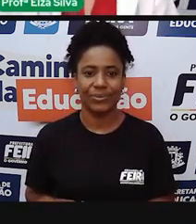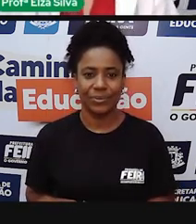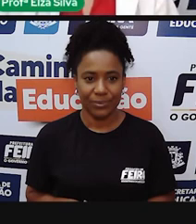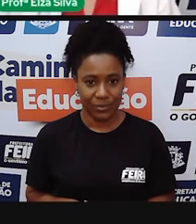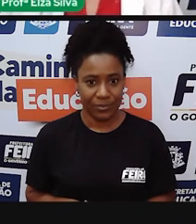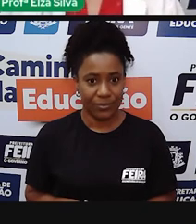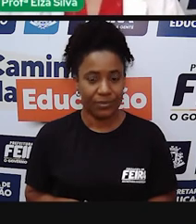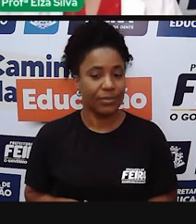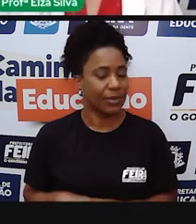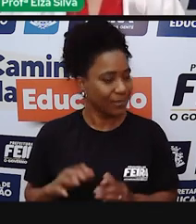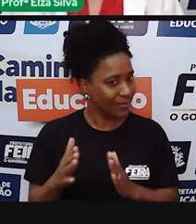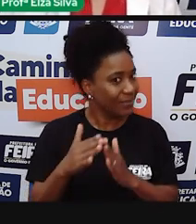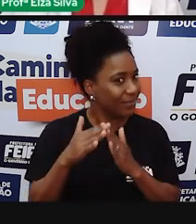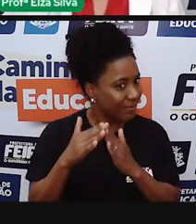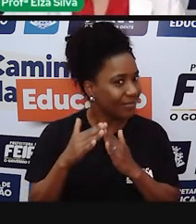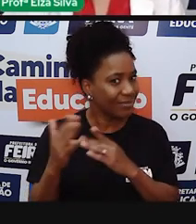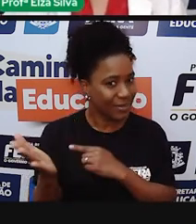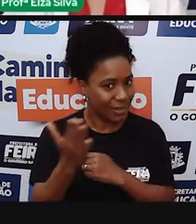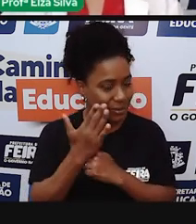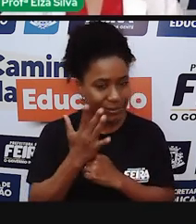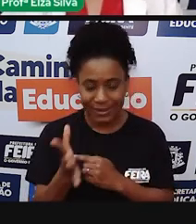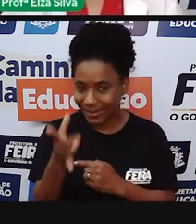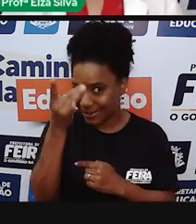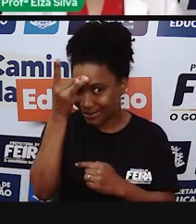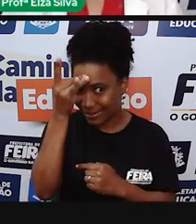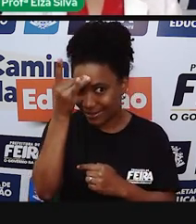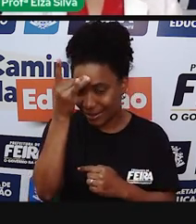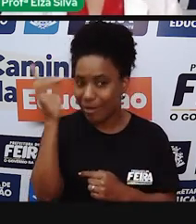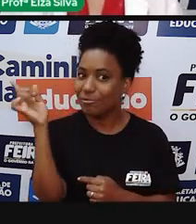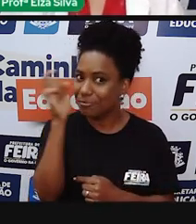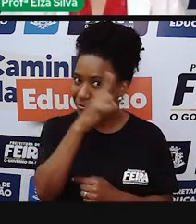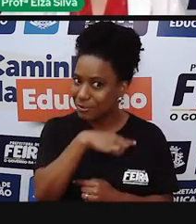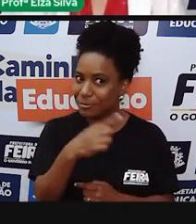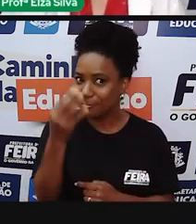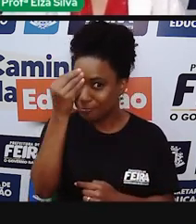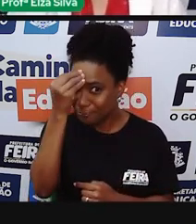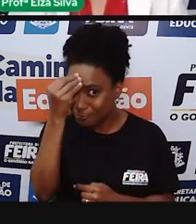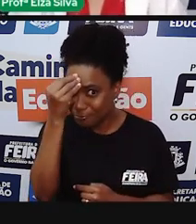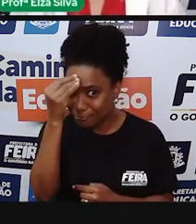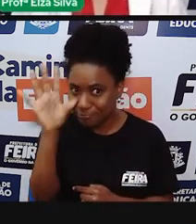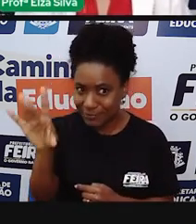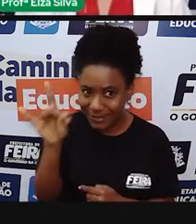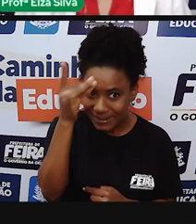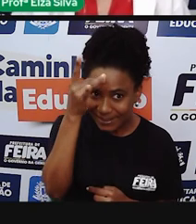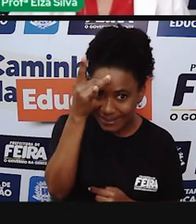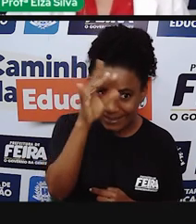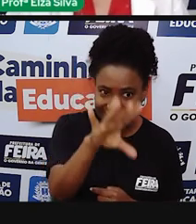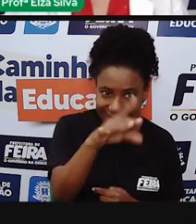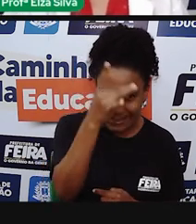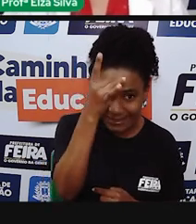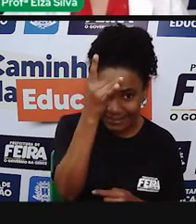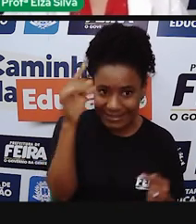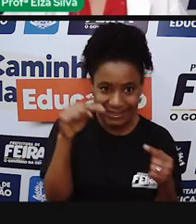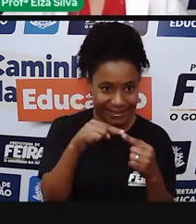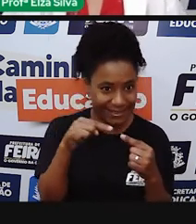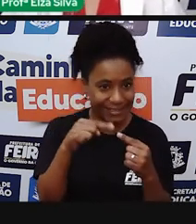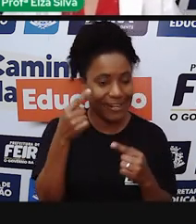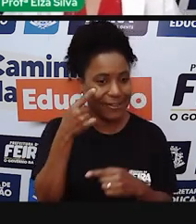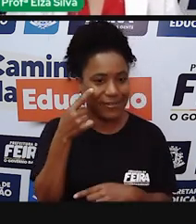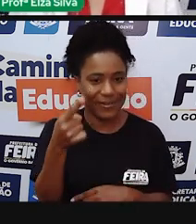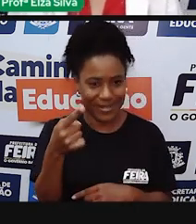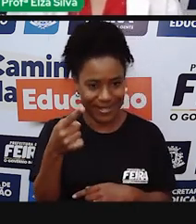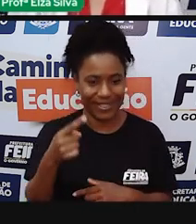Me ajudem, por favor, porque jogo de memória não é uma coisa fácil. Observem, vou clicar aqui no primeiro. Então, ele